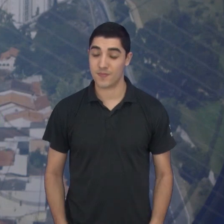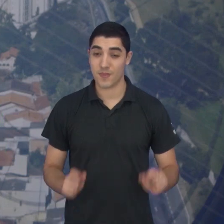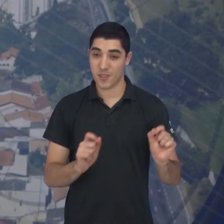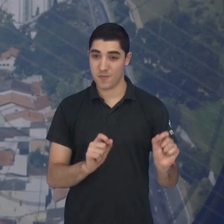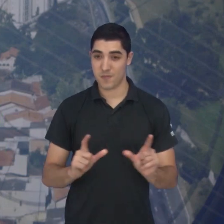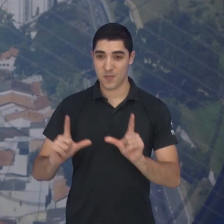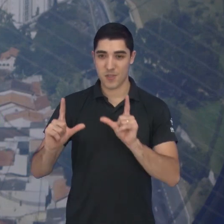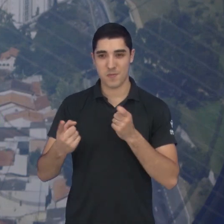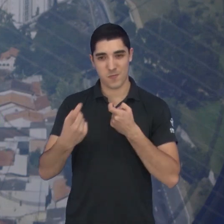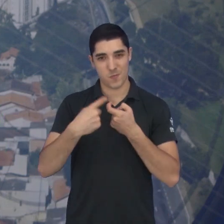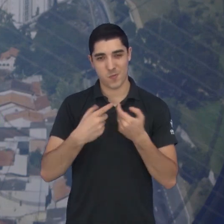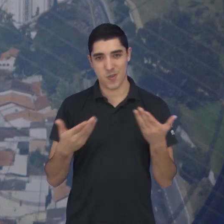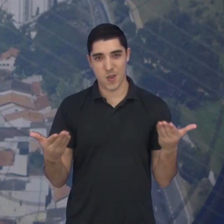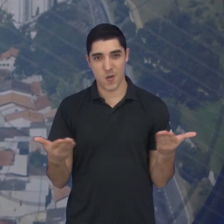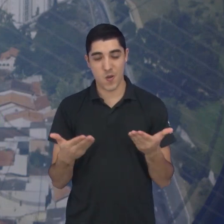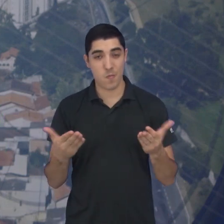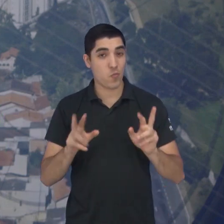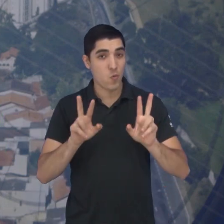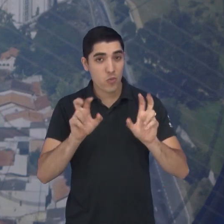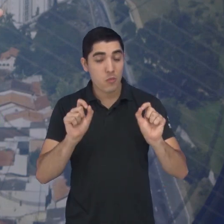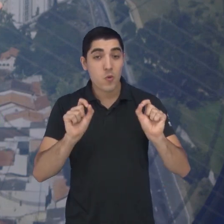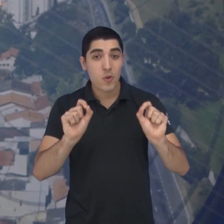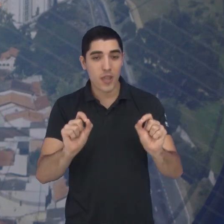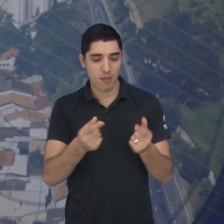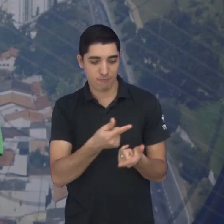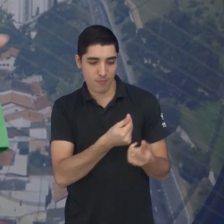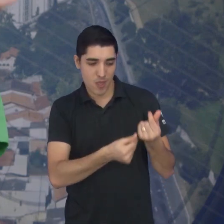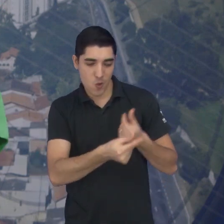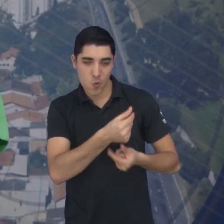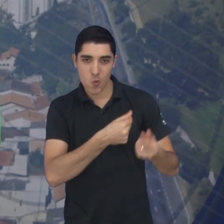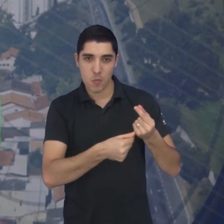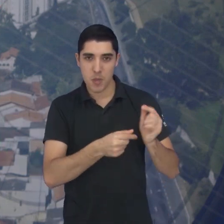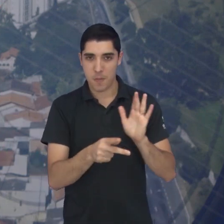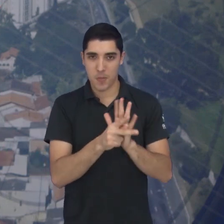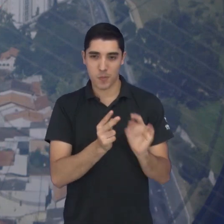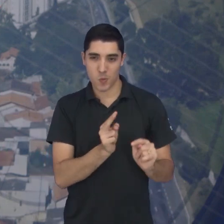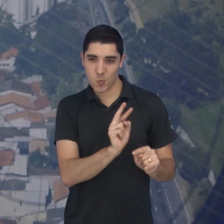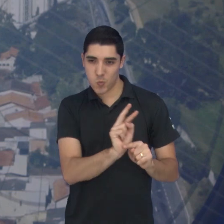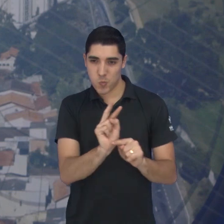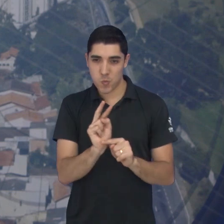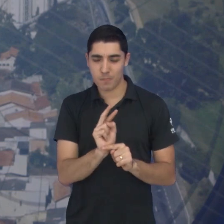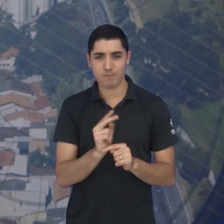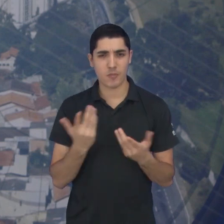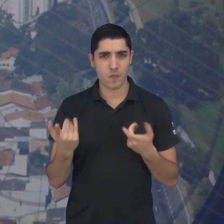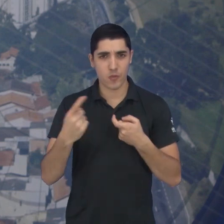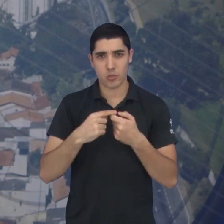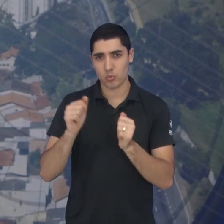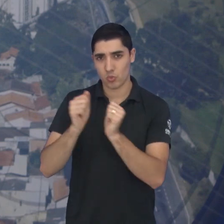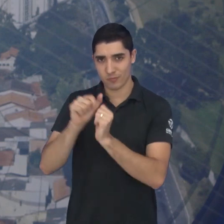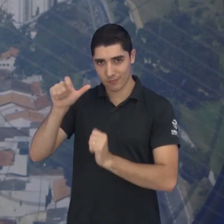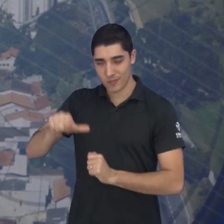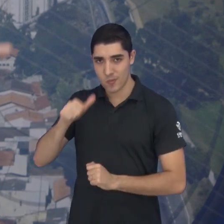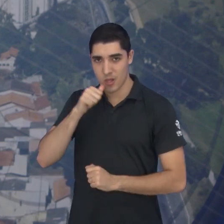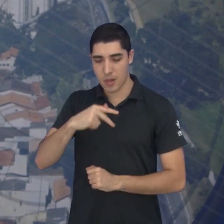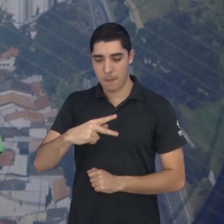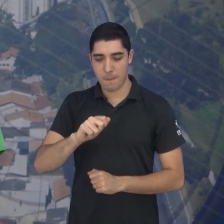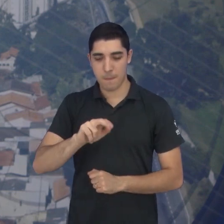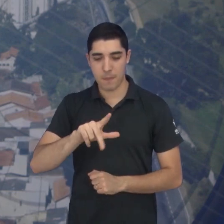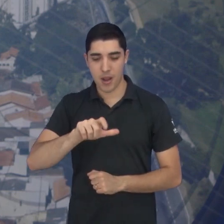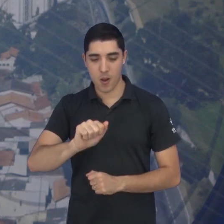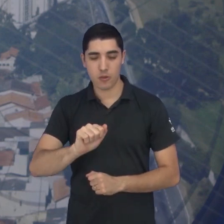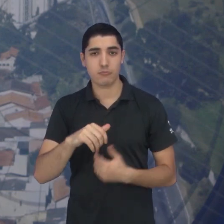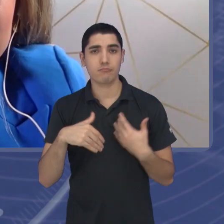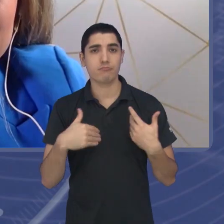Volta com diálogos, hoje falando sobre economia do cuidado. Eu quero voltar para a Paula. Então, Paula, no fim do